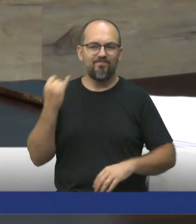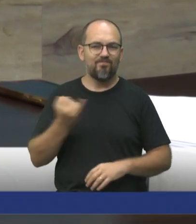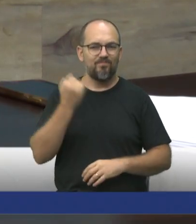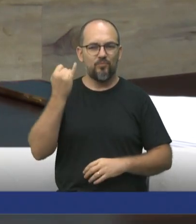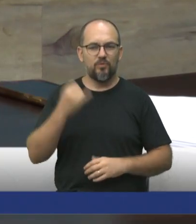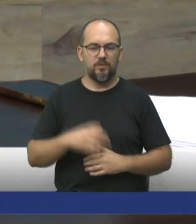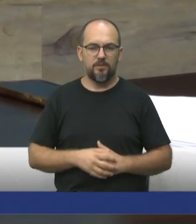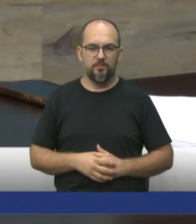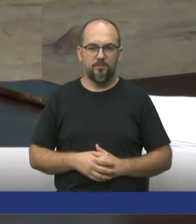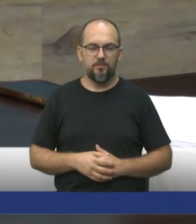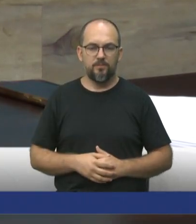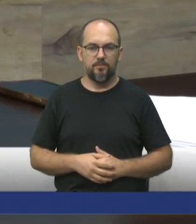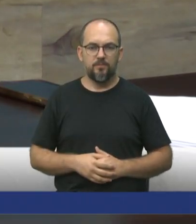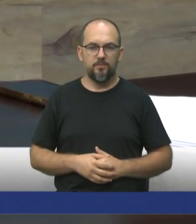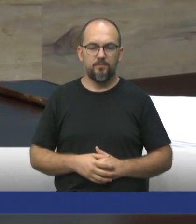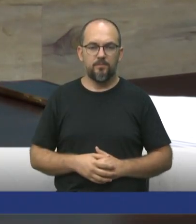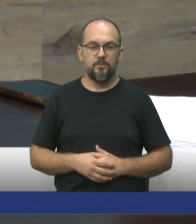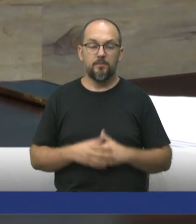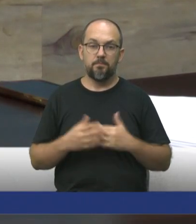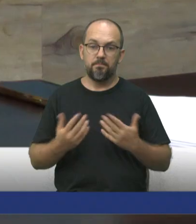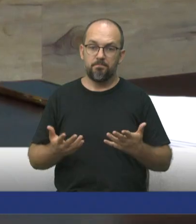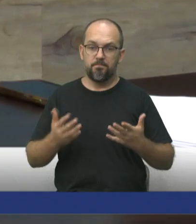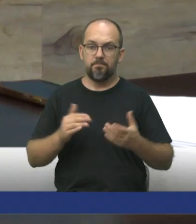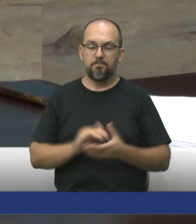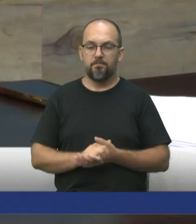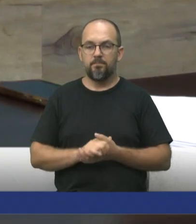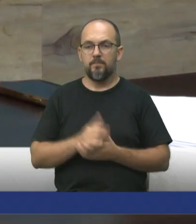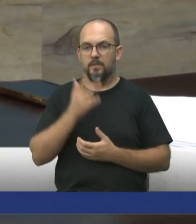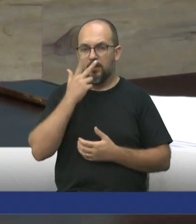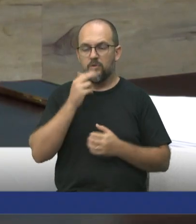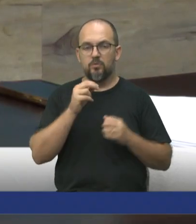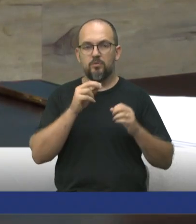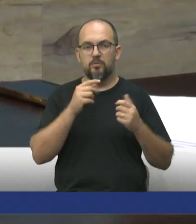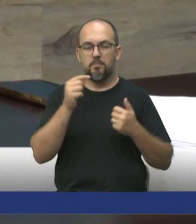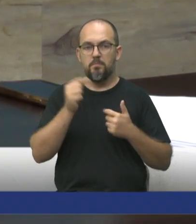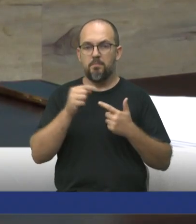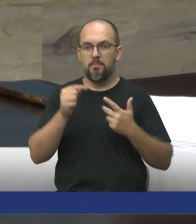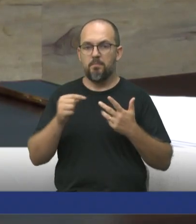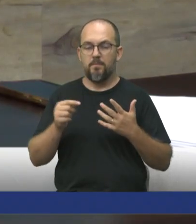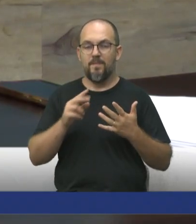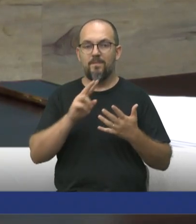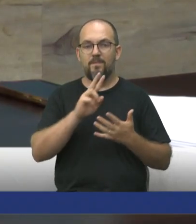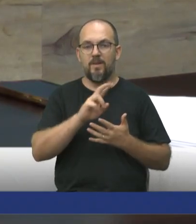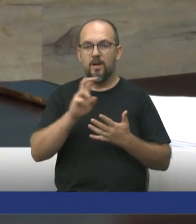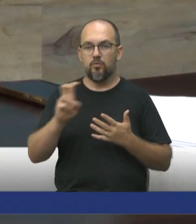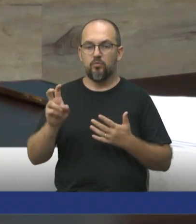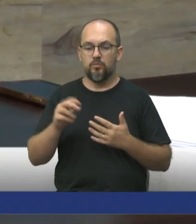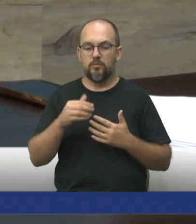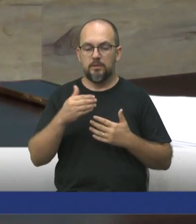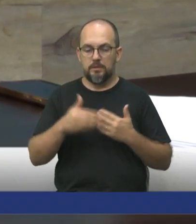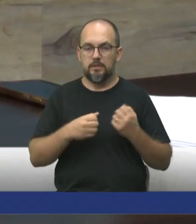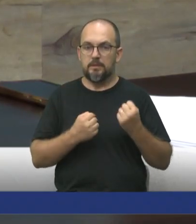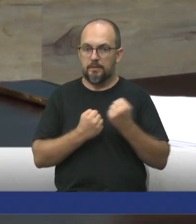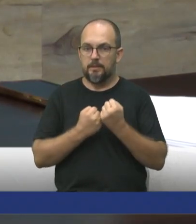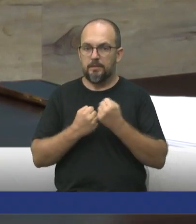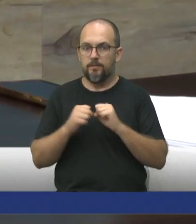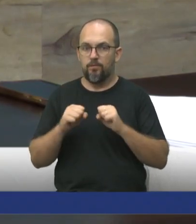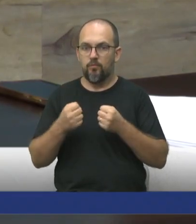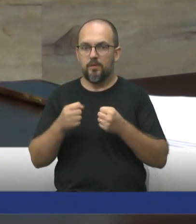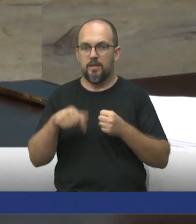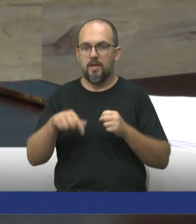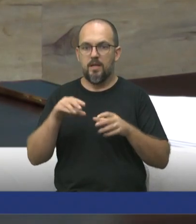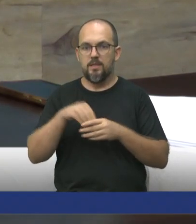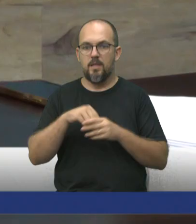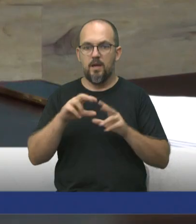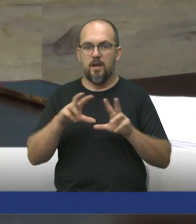importante. Bom, acho que temos vários pontos que iremos fortalecer aqui na